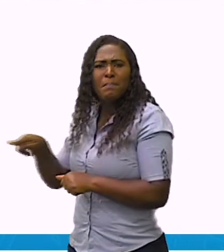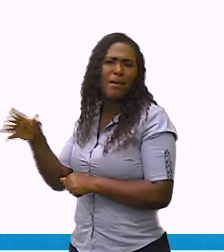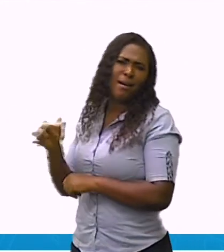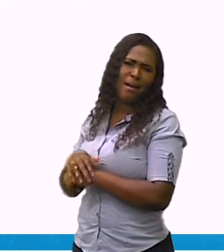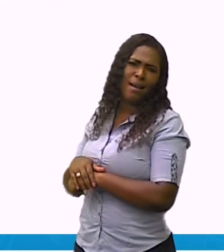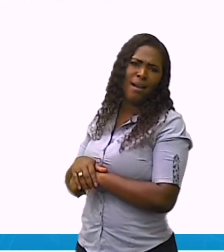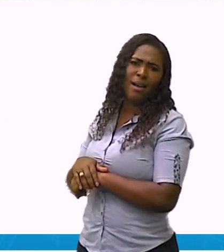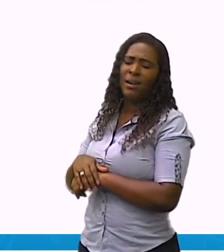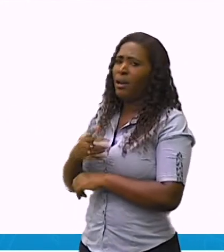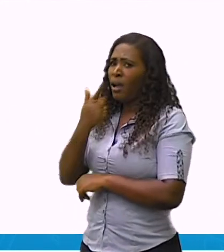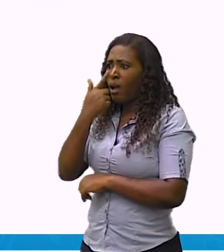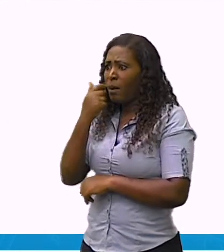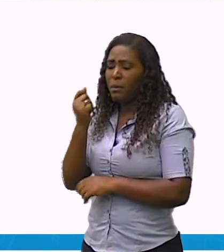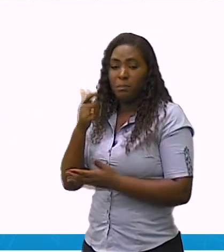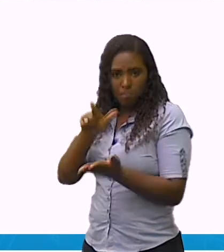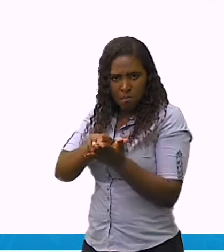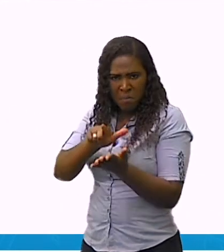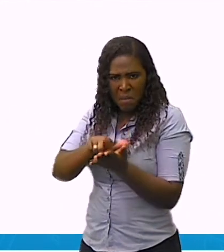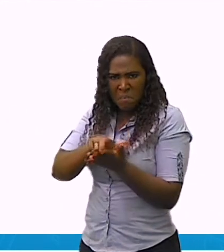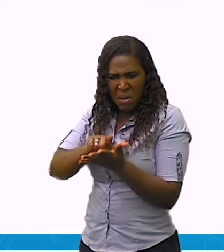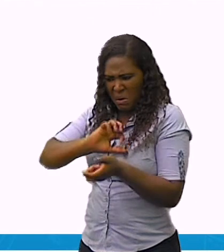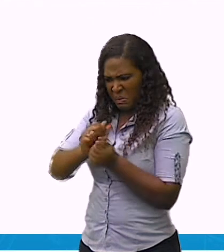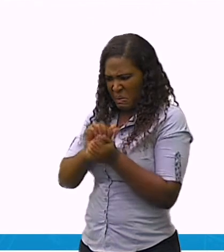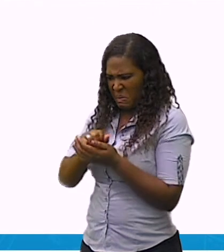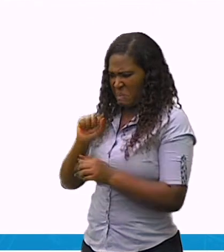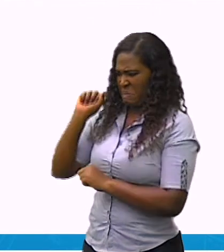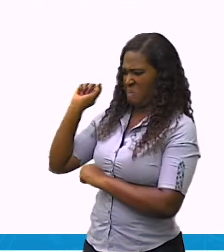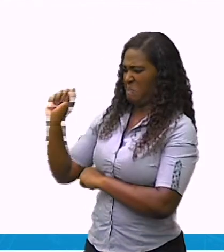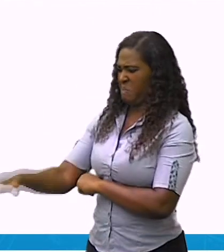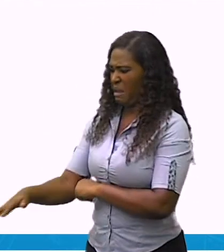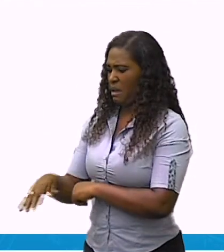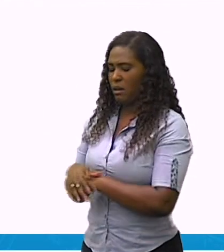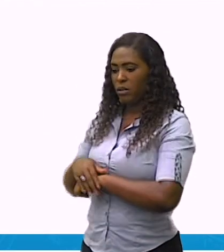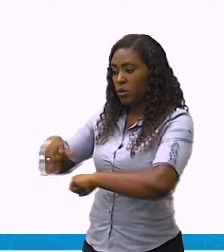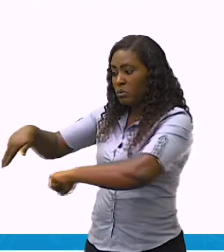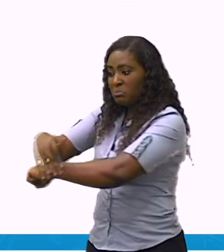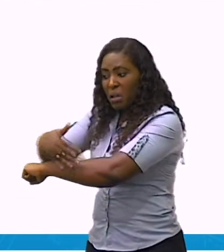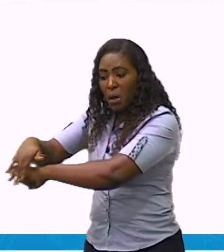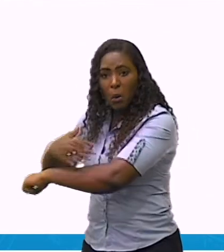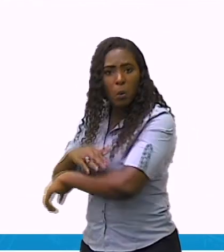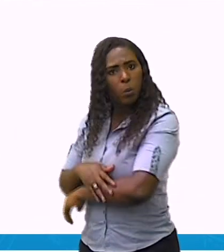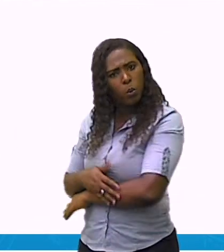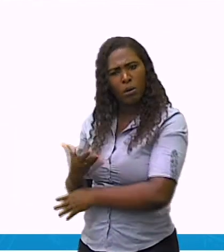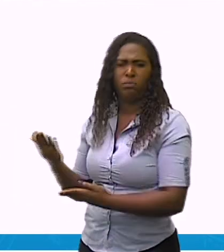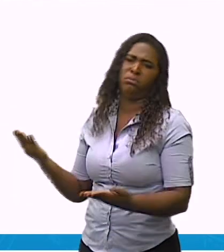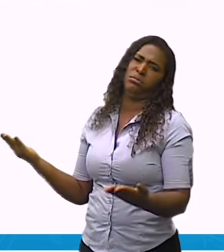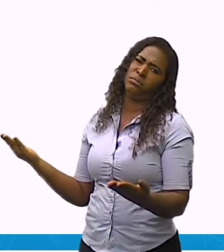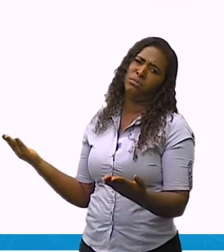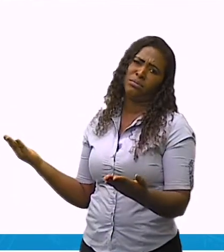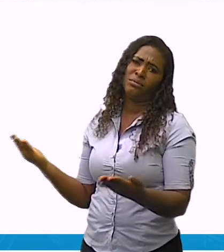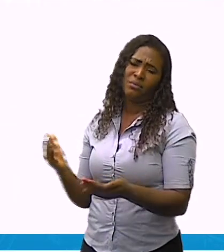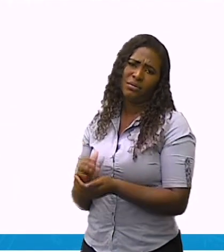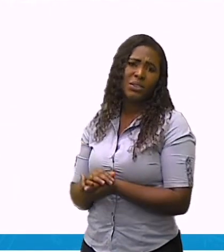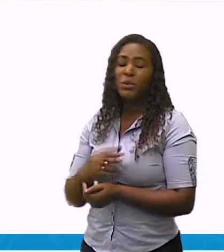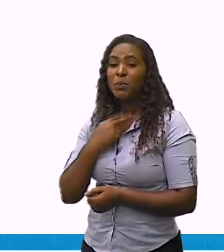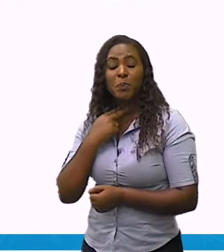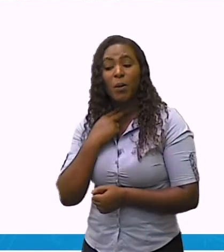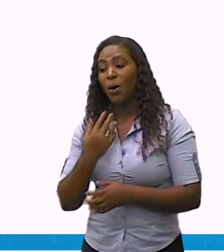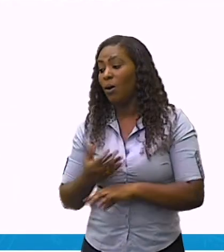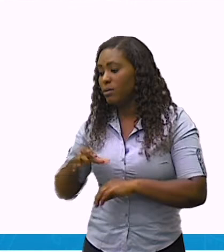esses espaços. Devemos contribuir com a manutenção destes ambientes, com a limpeza, com